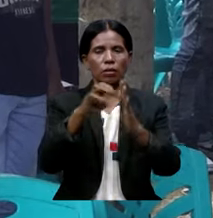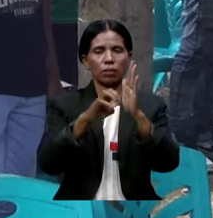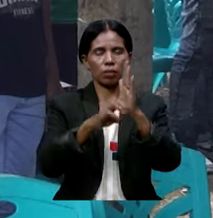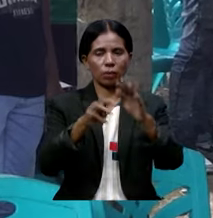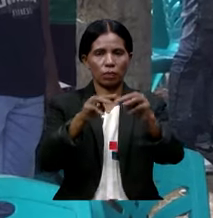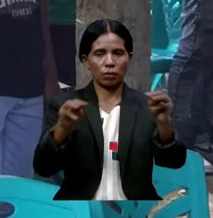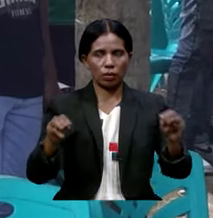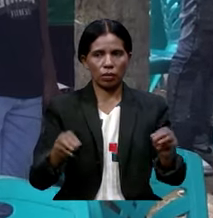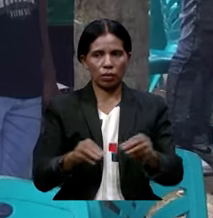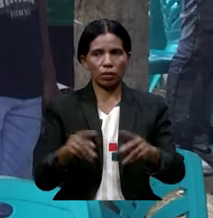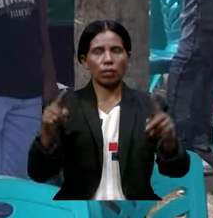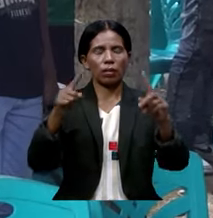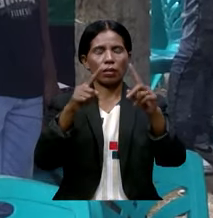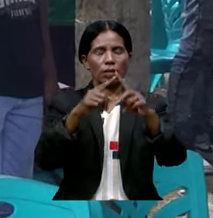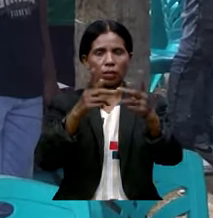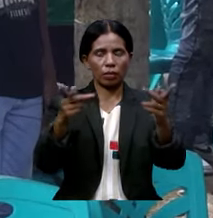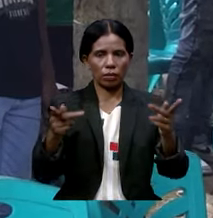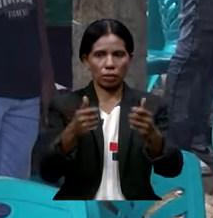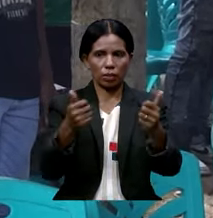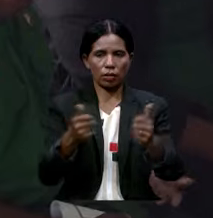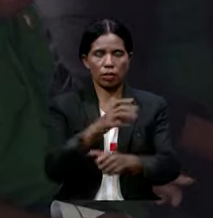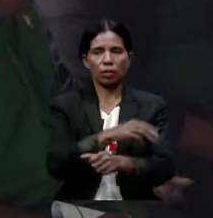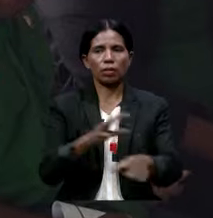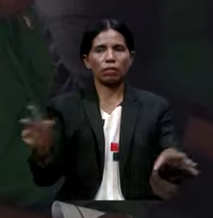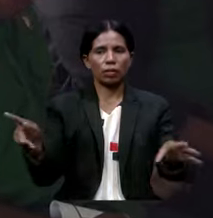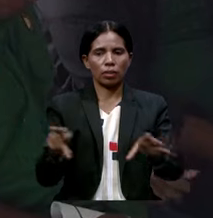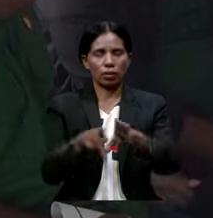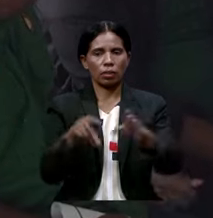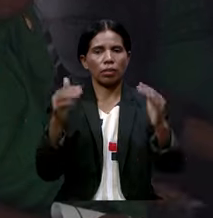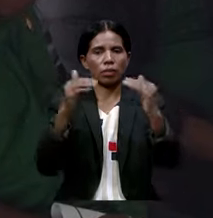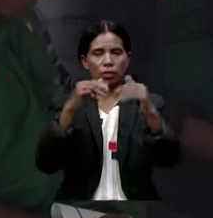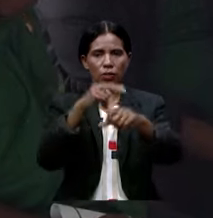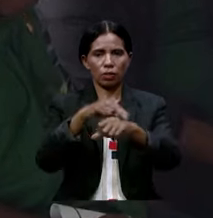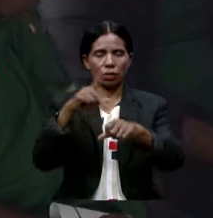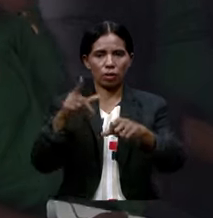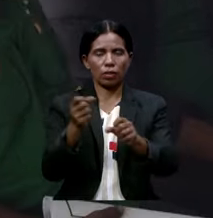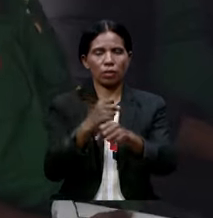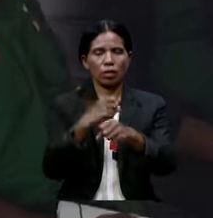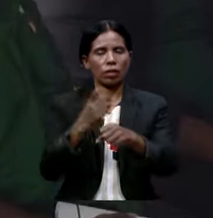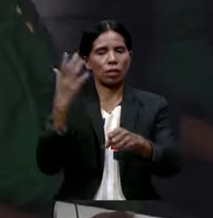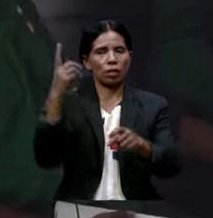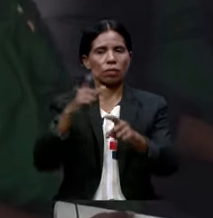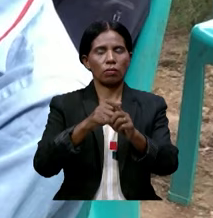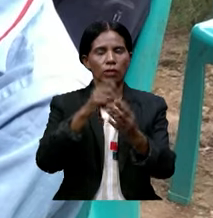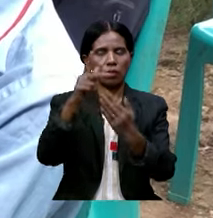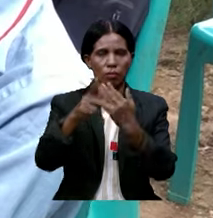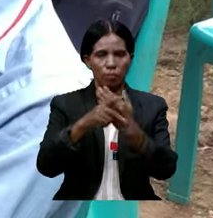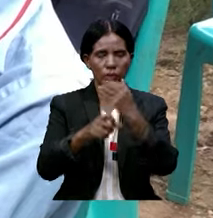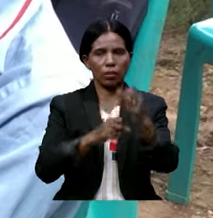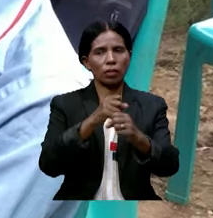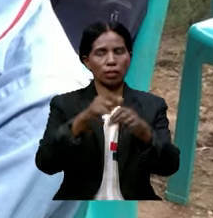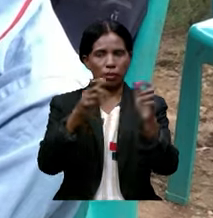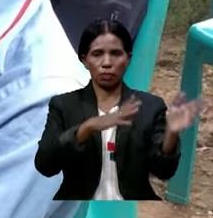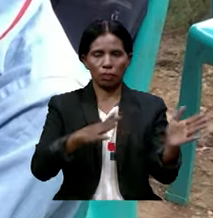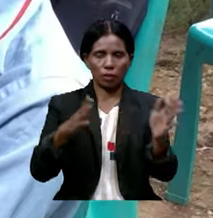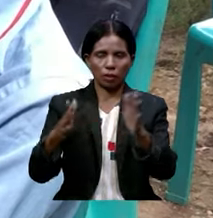municipal. Toi a posto administrativo Sira, a tu participa e a Congresso Nacional, nebe se acontece e a fulan abril tinangne, onde